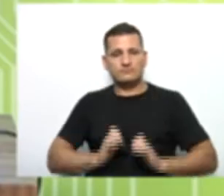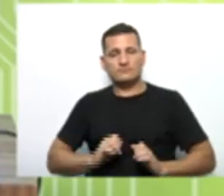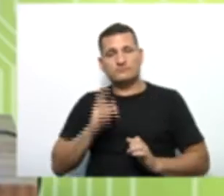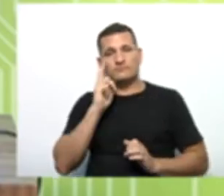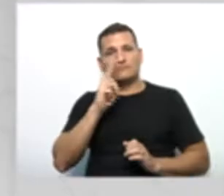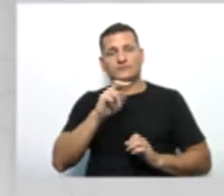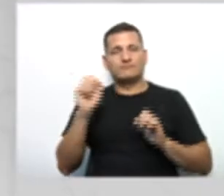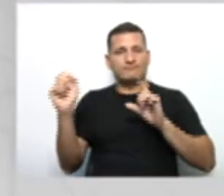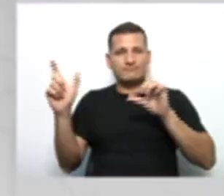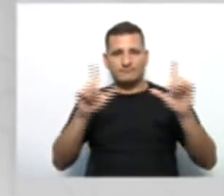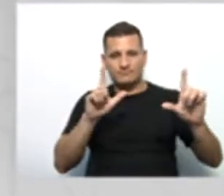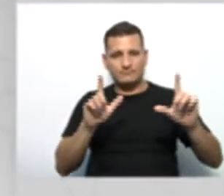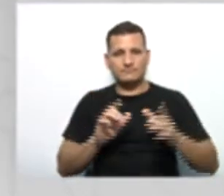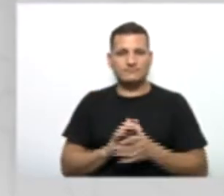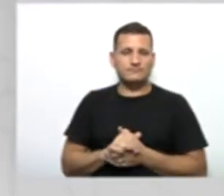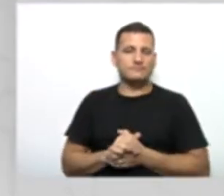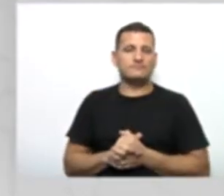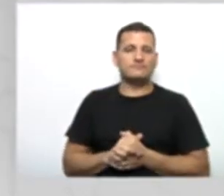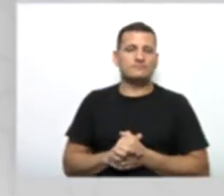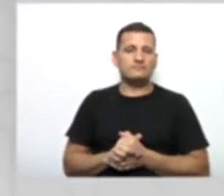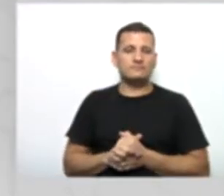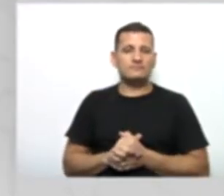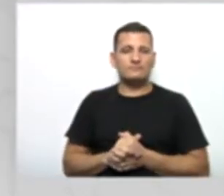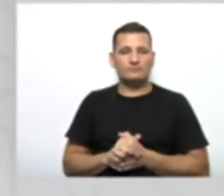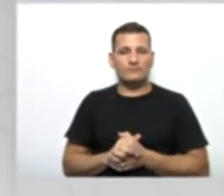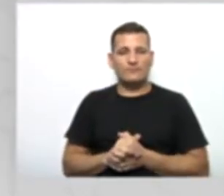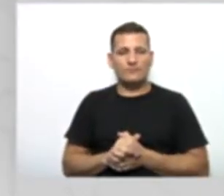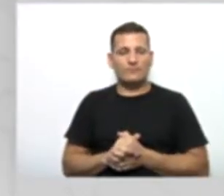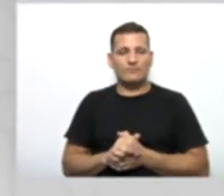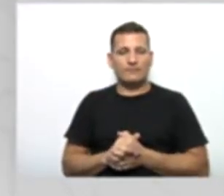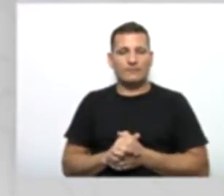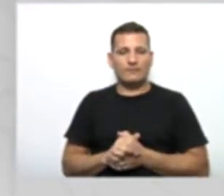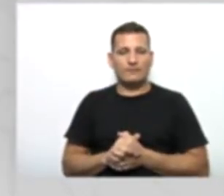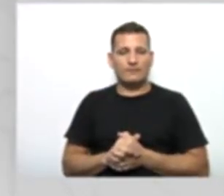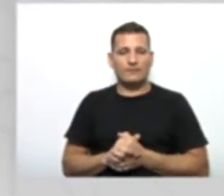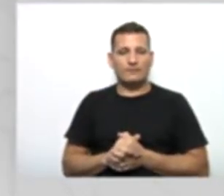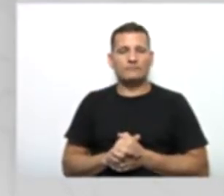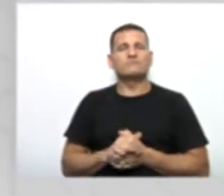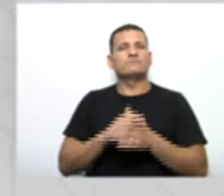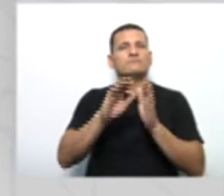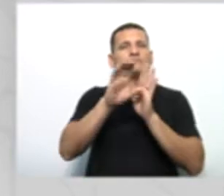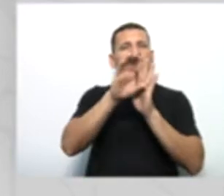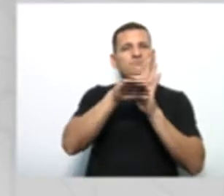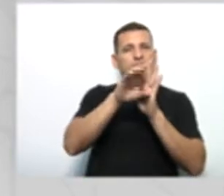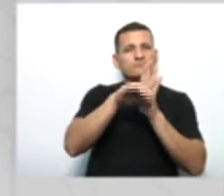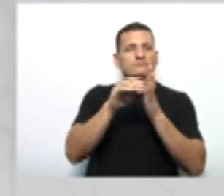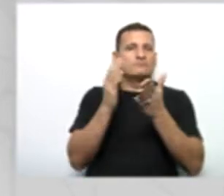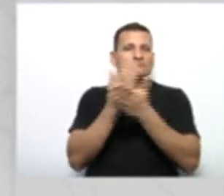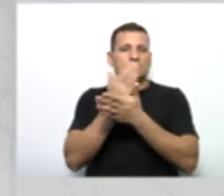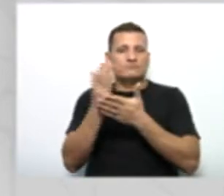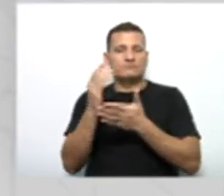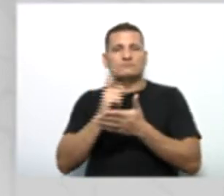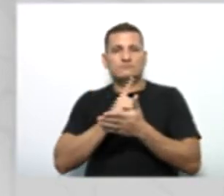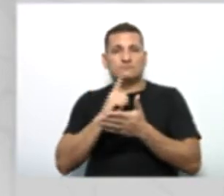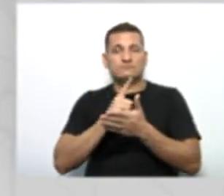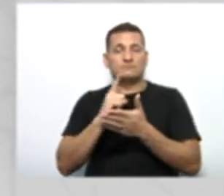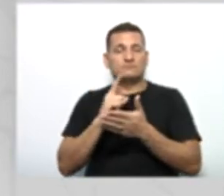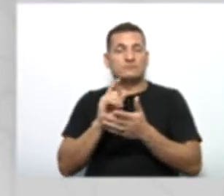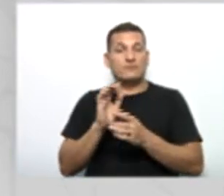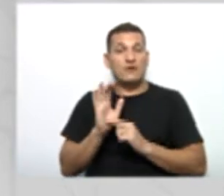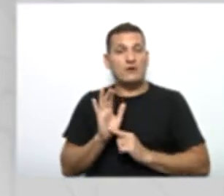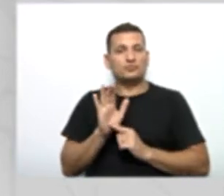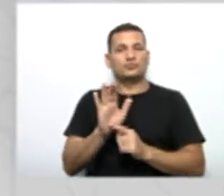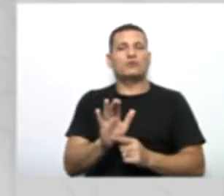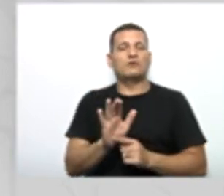próximo quadro, onde a gente vai observar alguns conceitos, algumas expressões que vão nos ajudar a